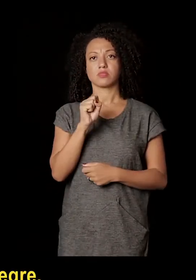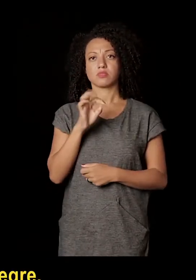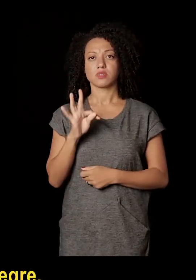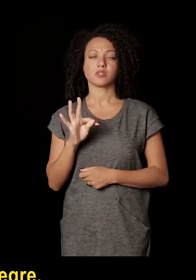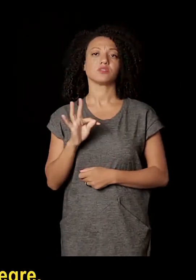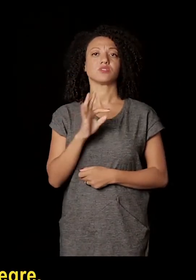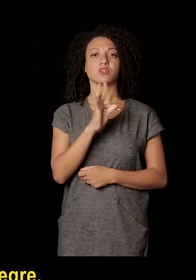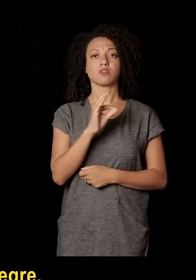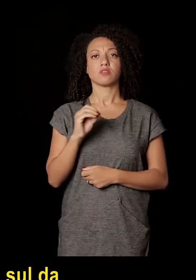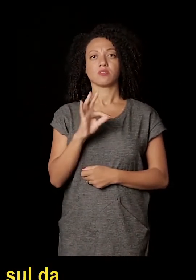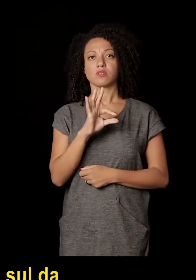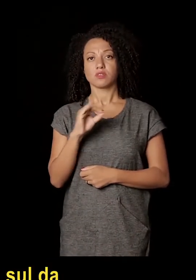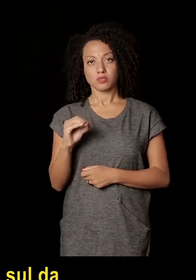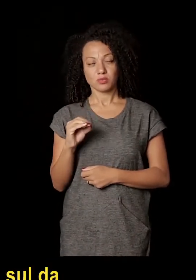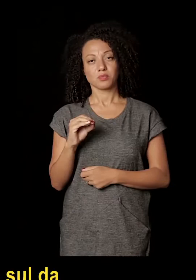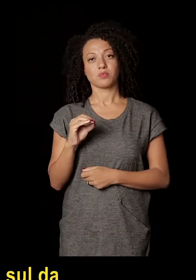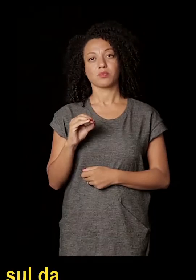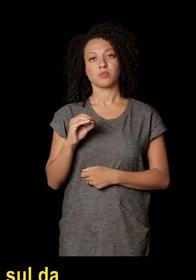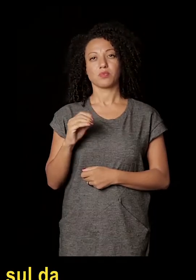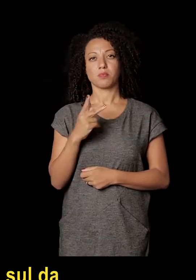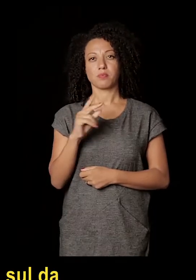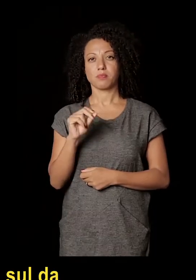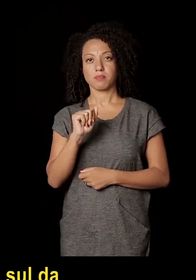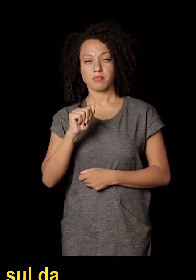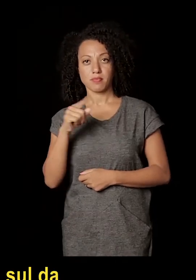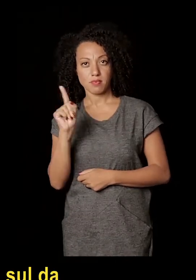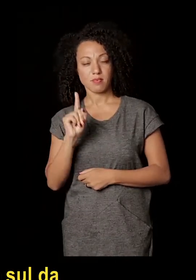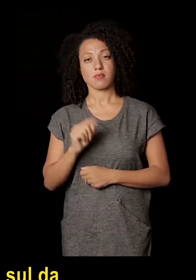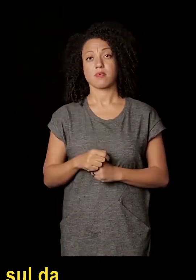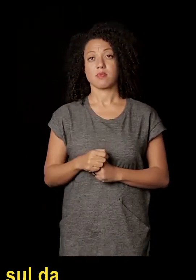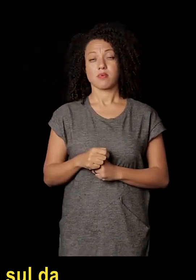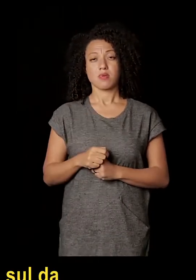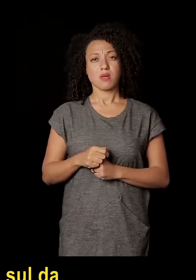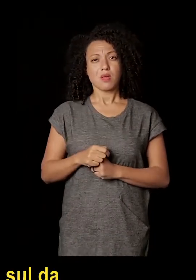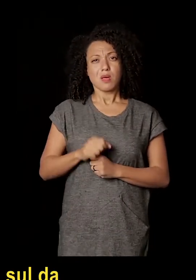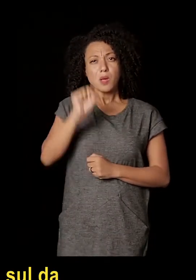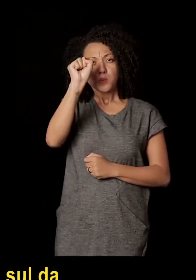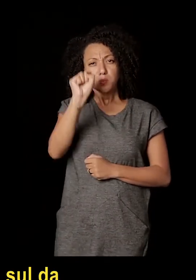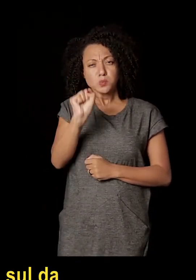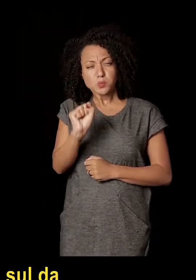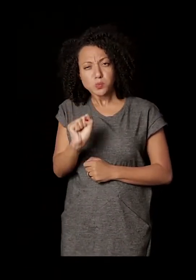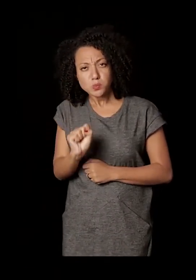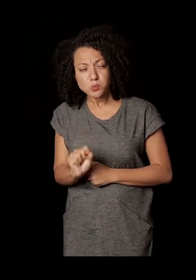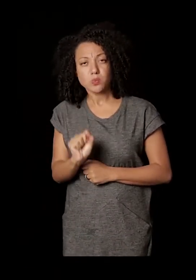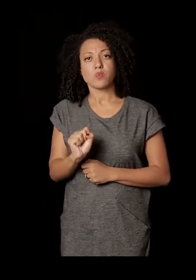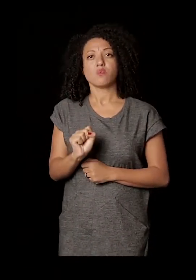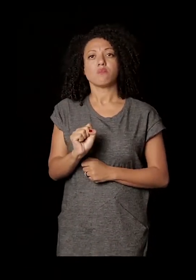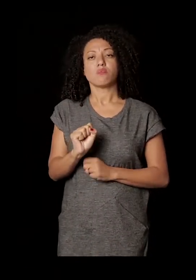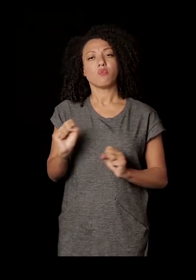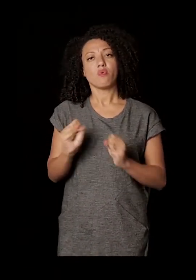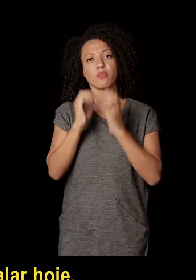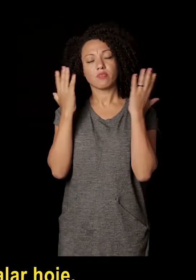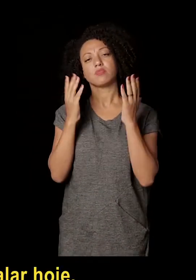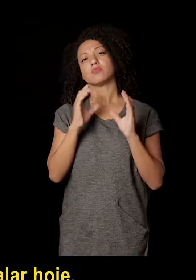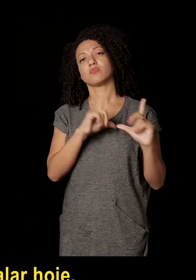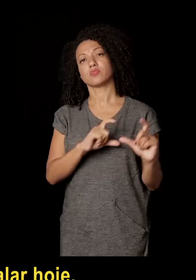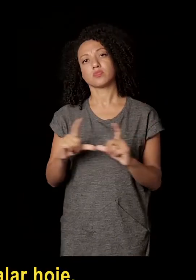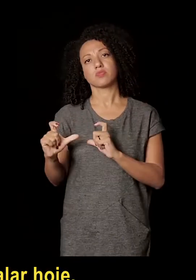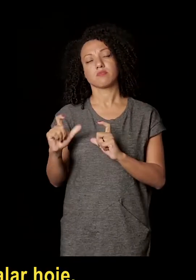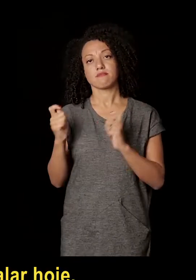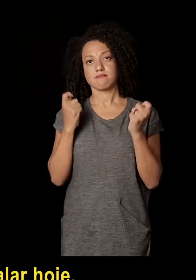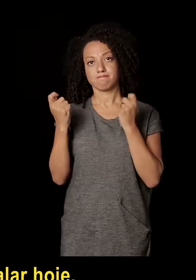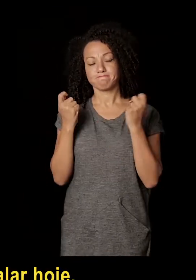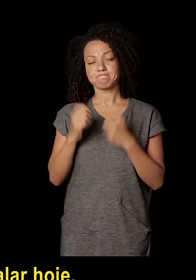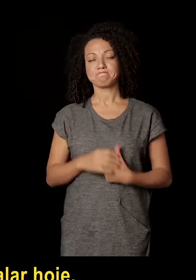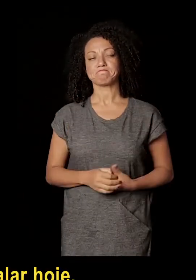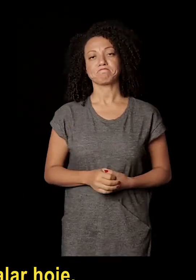Festival de Porto Alegre, que é o nosso ponto extremo sul da fotografia organizada em festivais. Como eu sou um